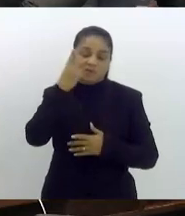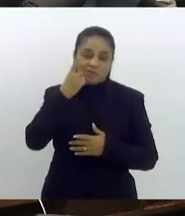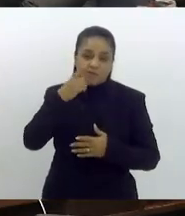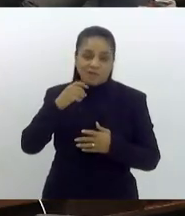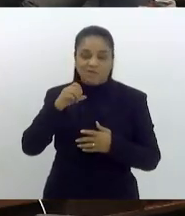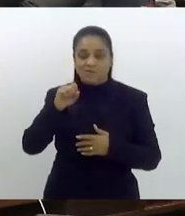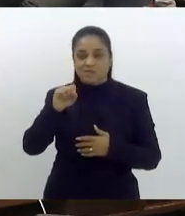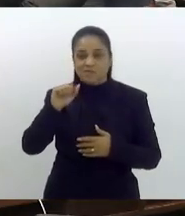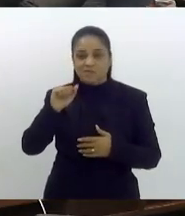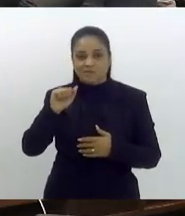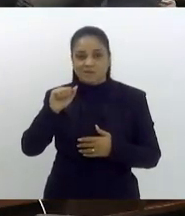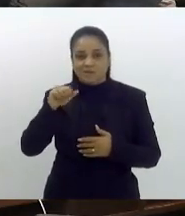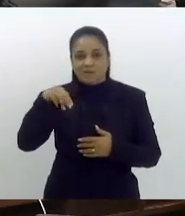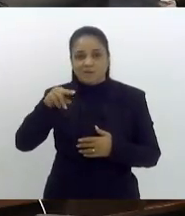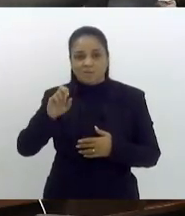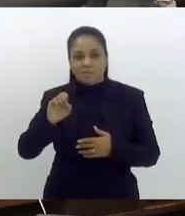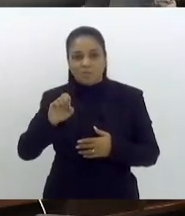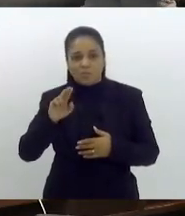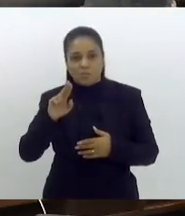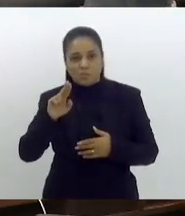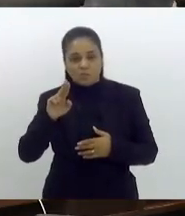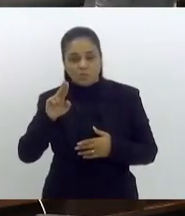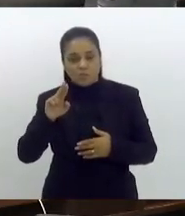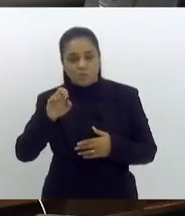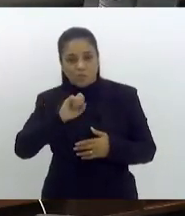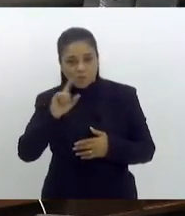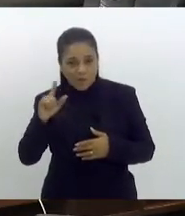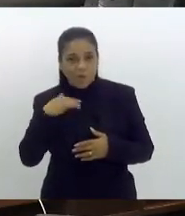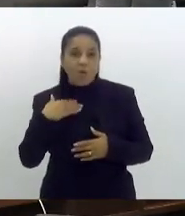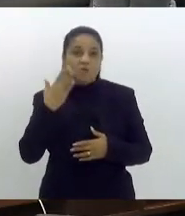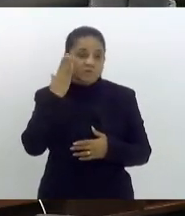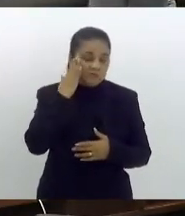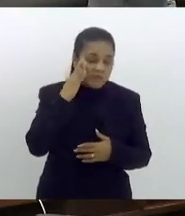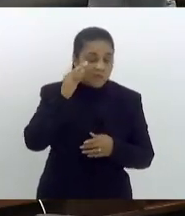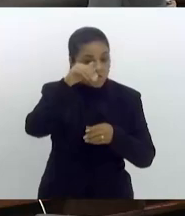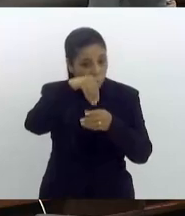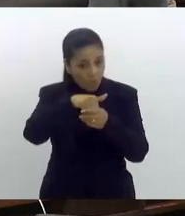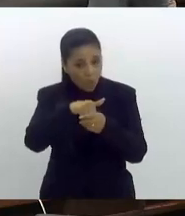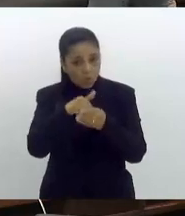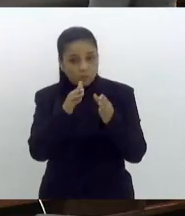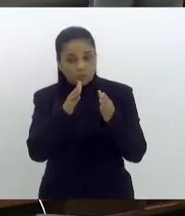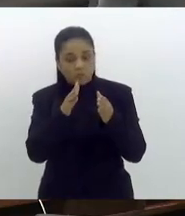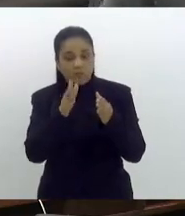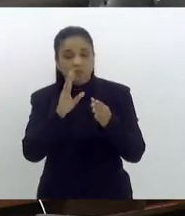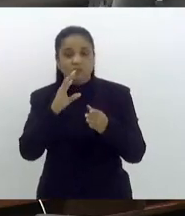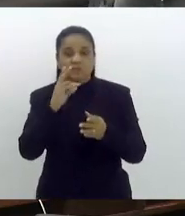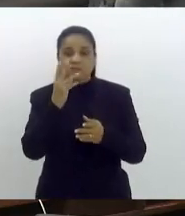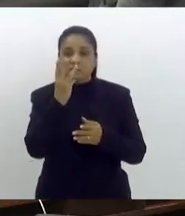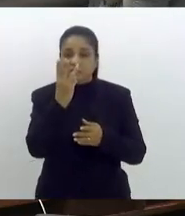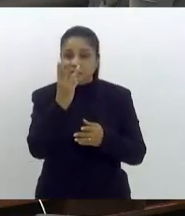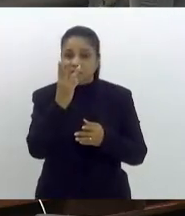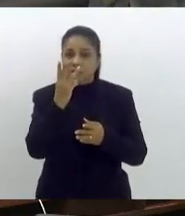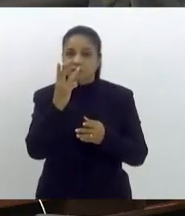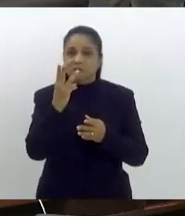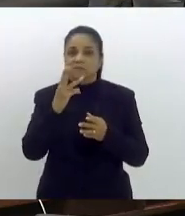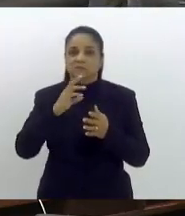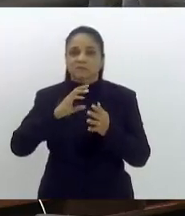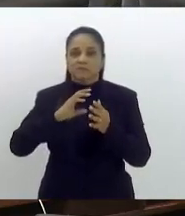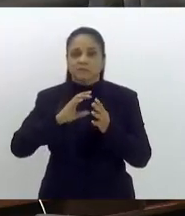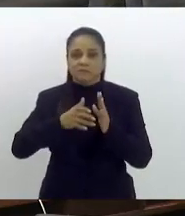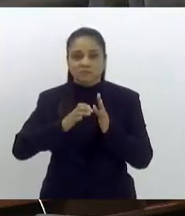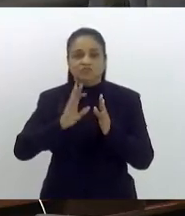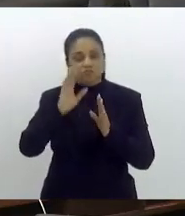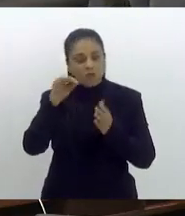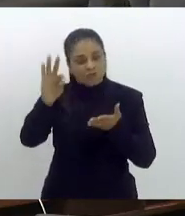encaminhamento e a gente está em processo de votação então tem mais a três bancadas Eu já escrevi o nome vossa excelência aqui para